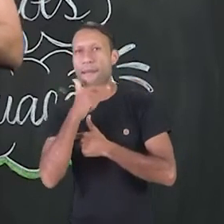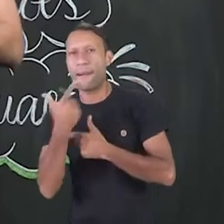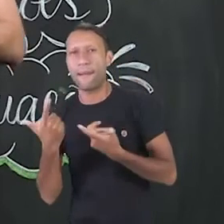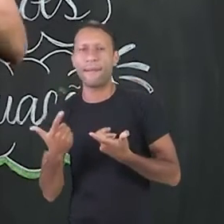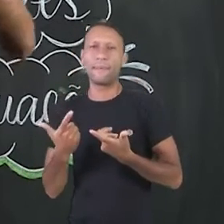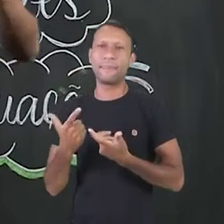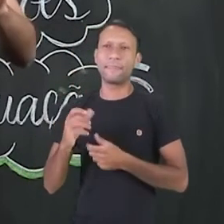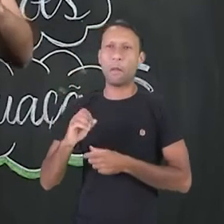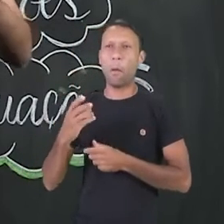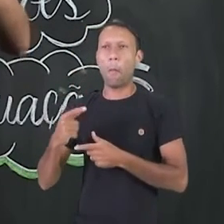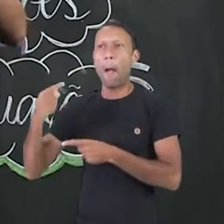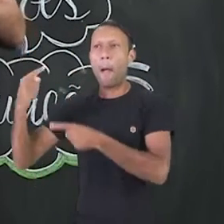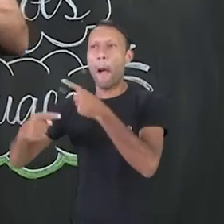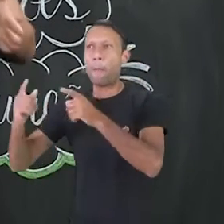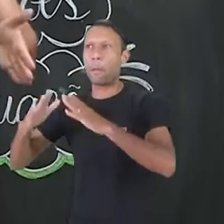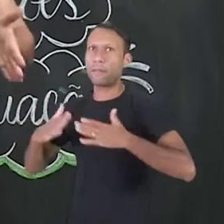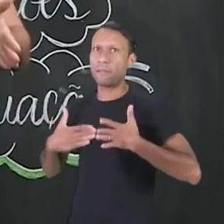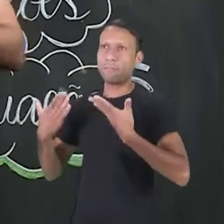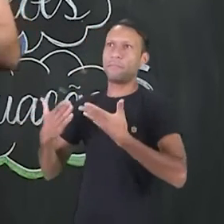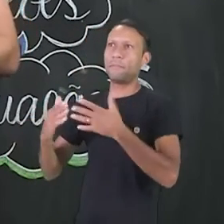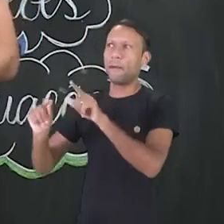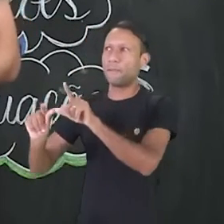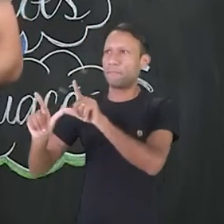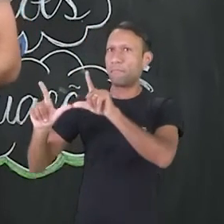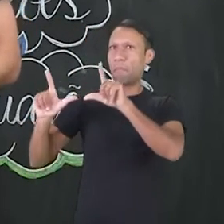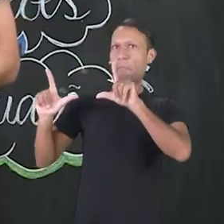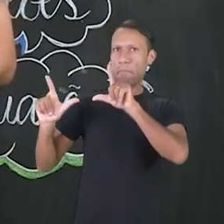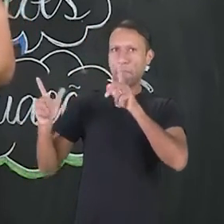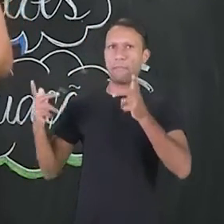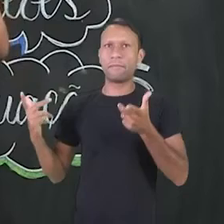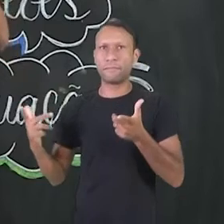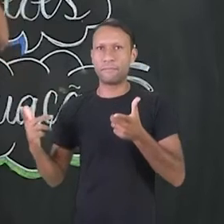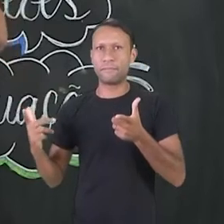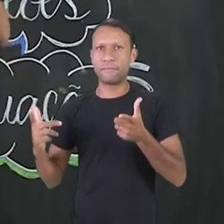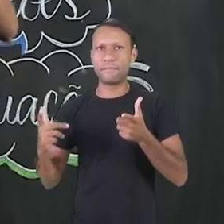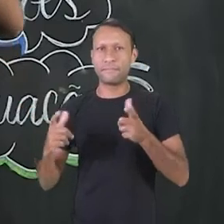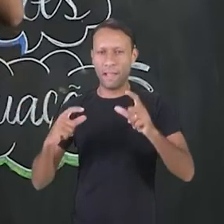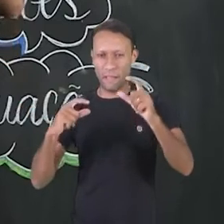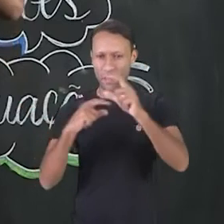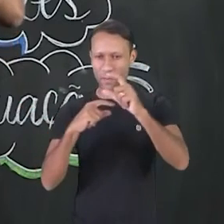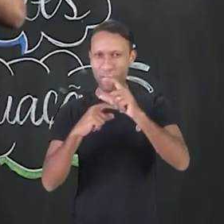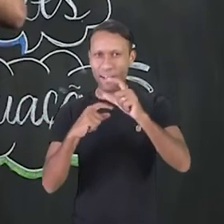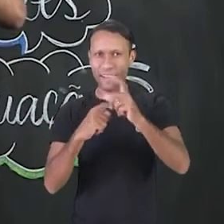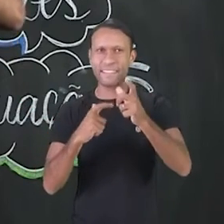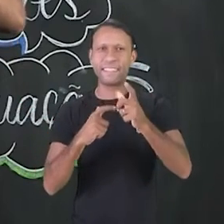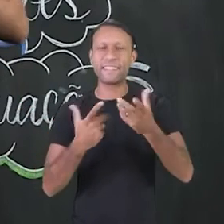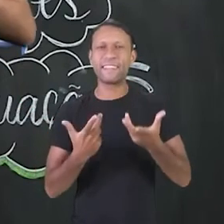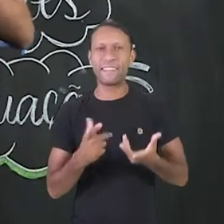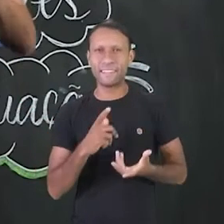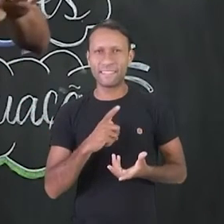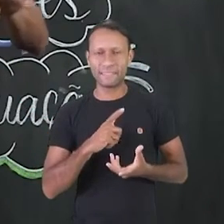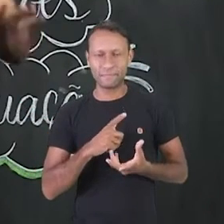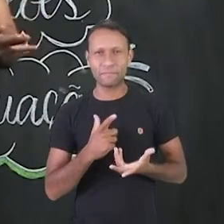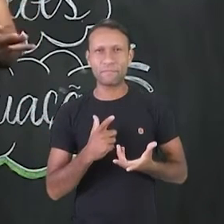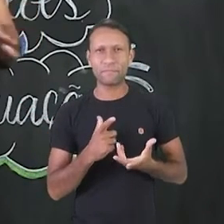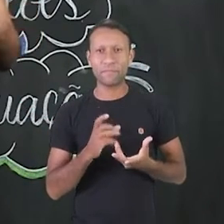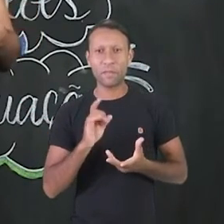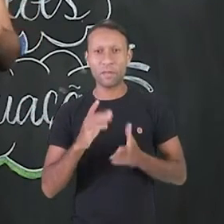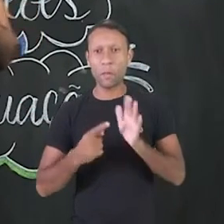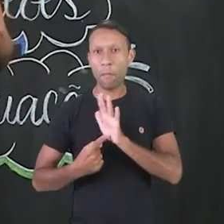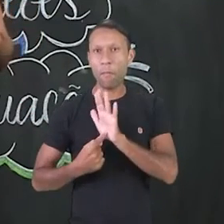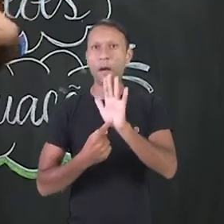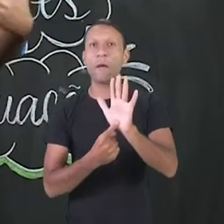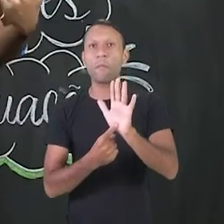dia, um escândalo político, e ele é estampado no jornal por meio de uma história em quadrinhos. Muitas vezes essa conexão da Charge está ali